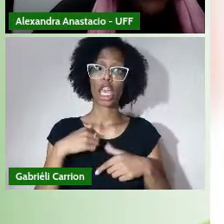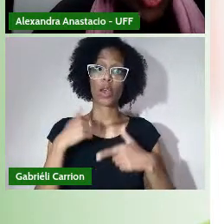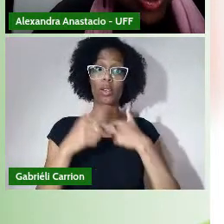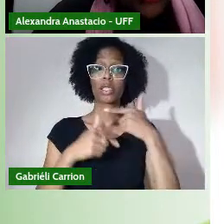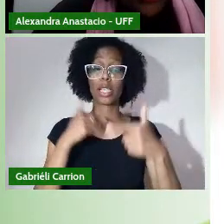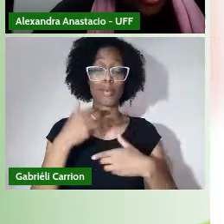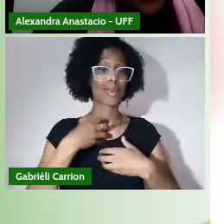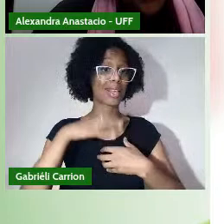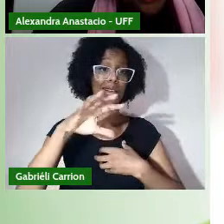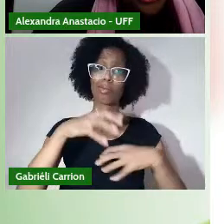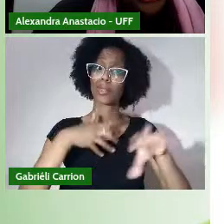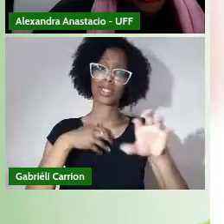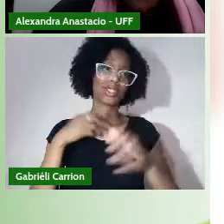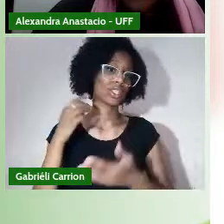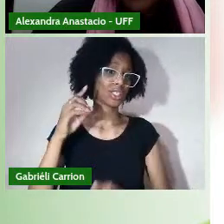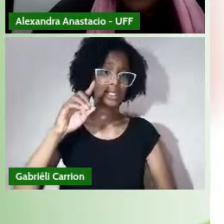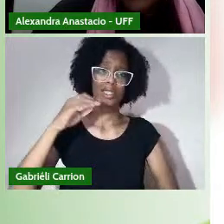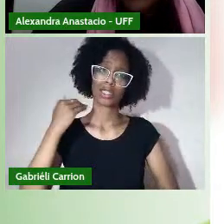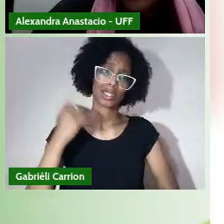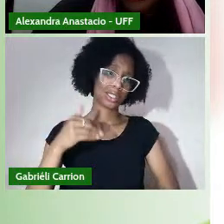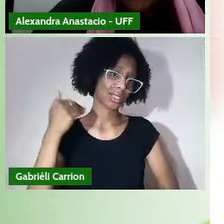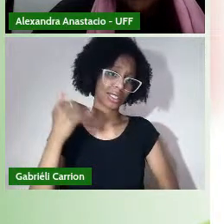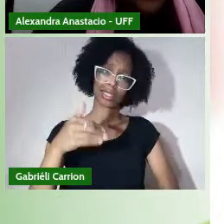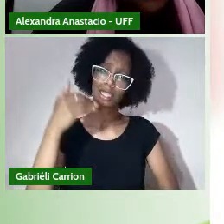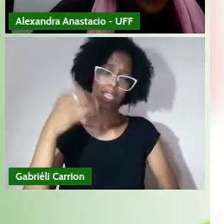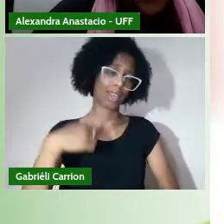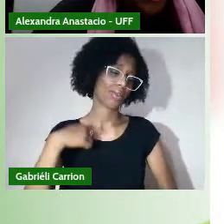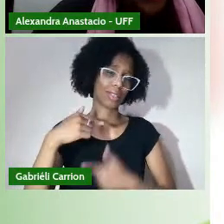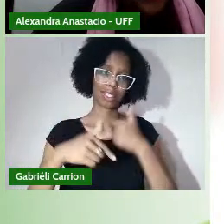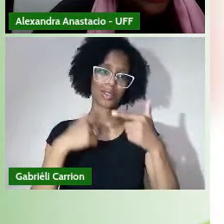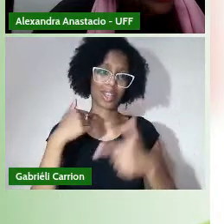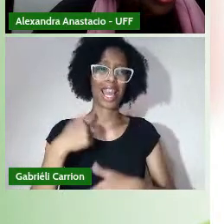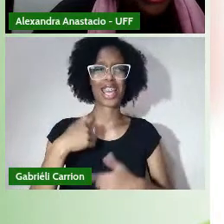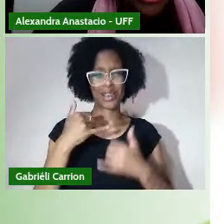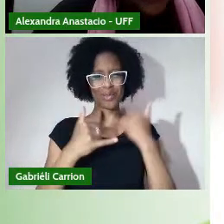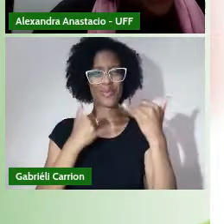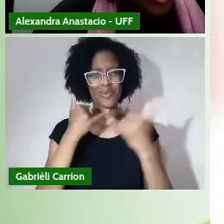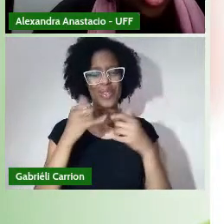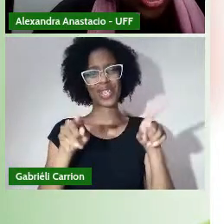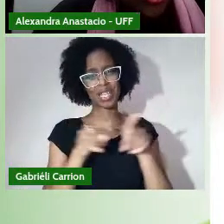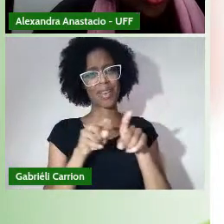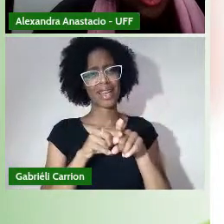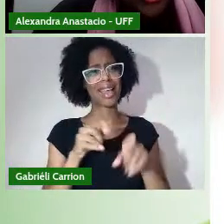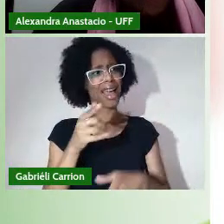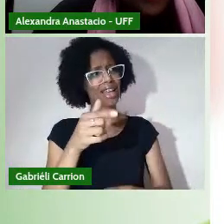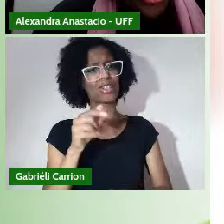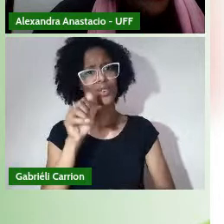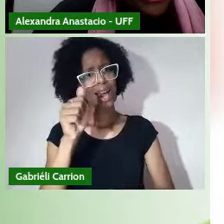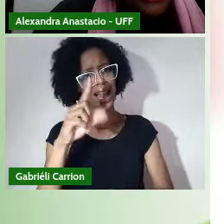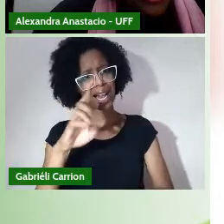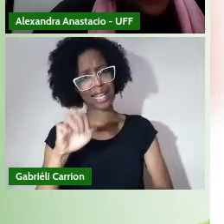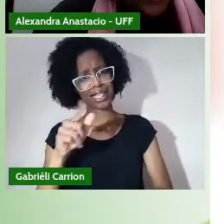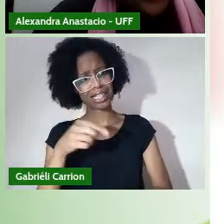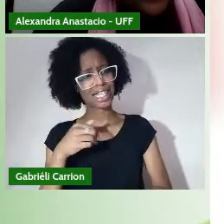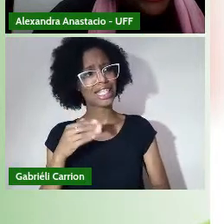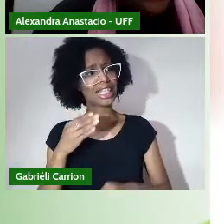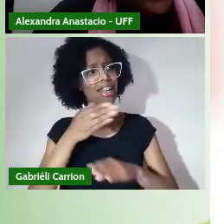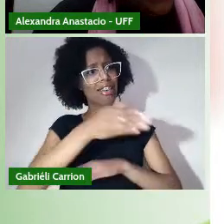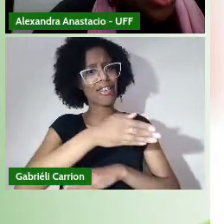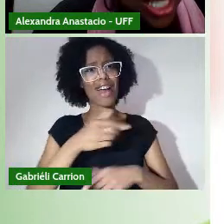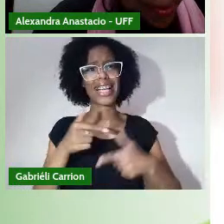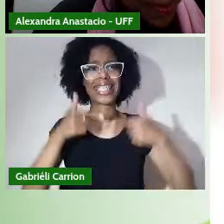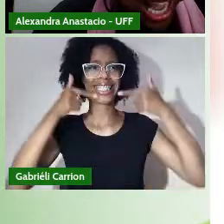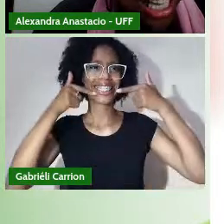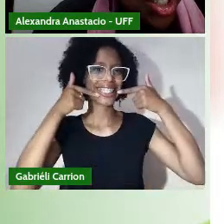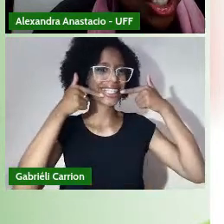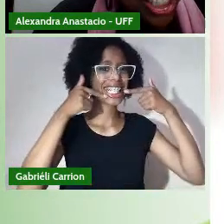empatia a todo momento. E é muito interessante que eu brinco com as pessoas, Alexandra, sempre quando a gente chega no seu gabinete, você está sempre sorrindo, você